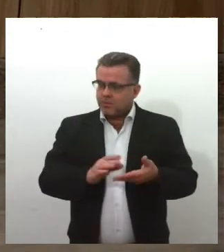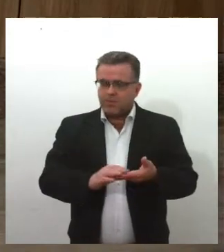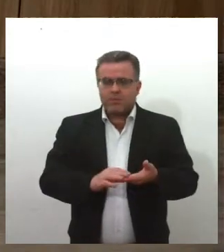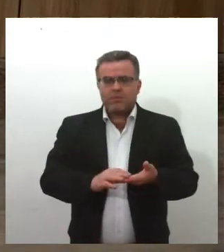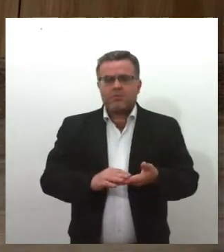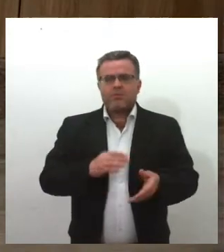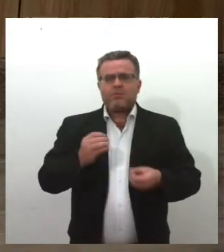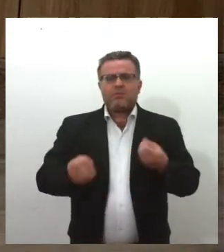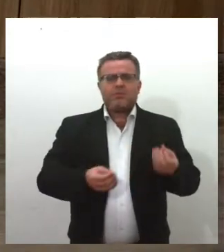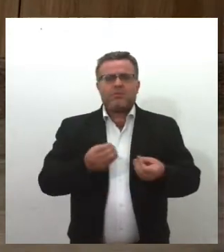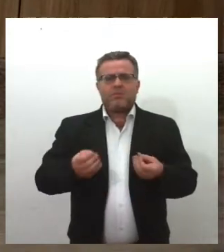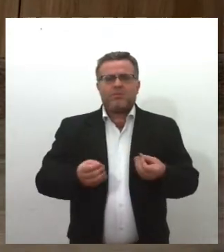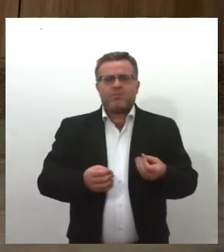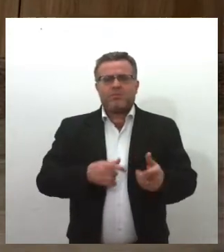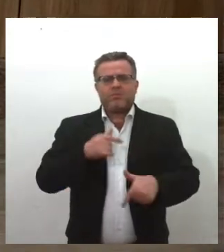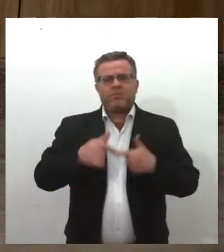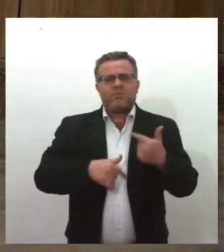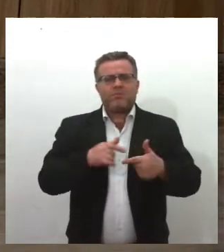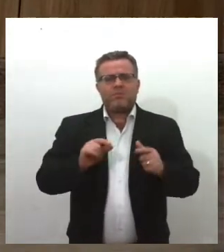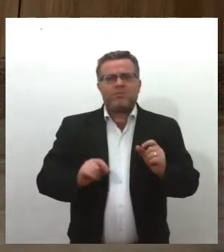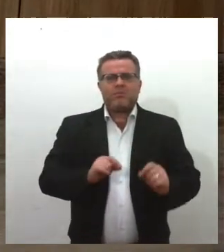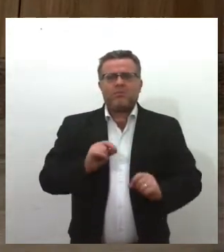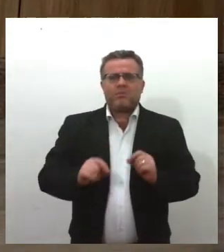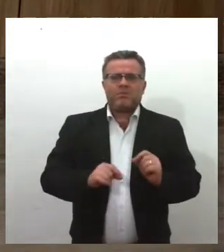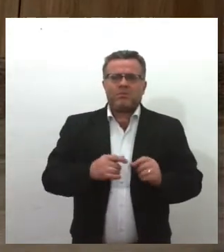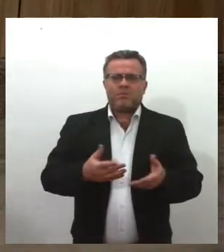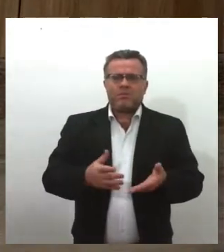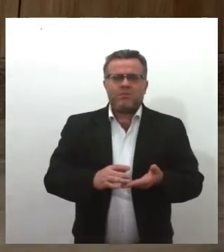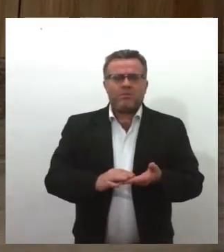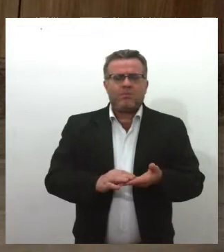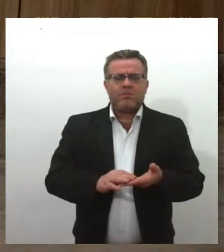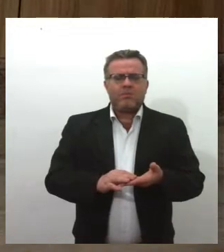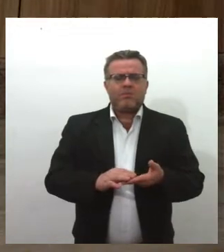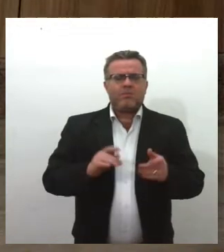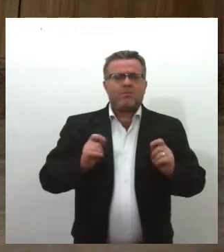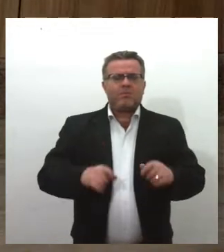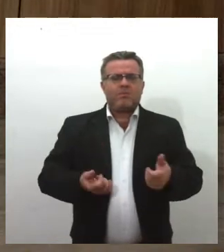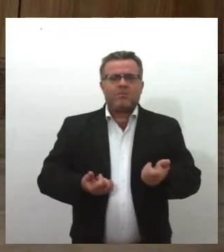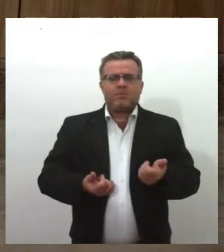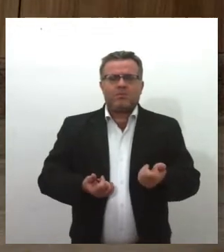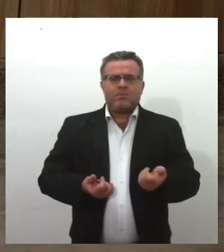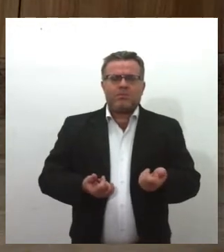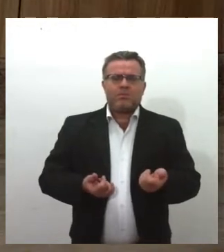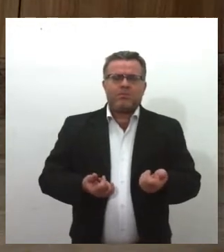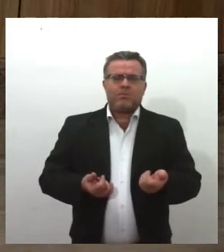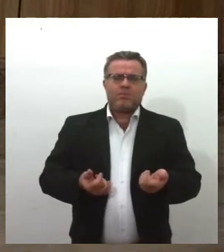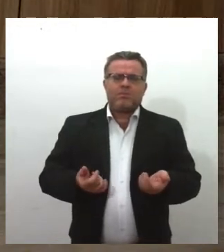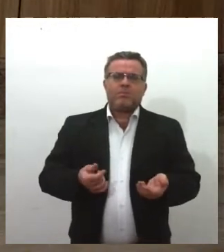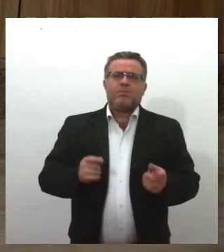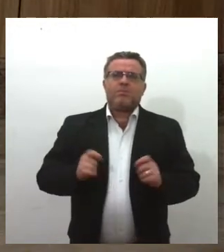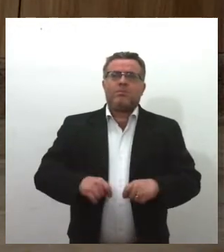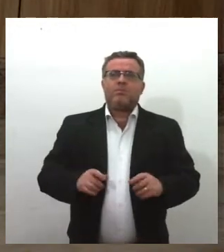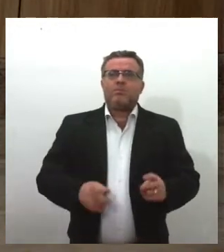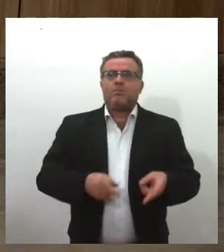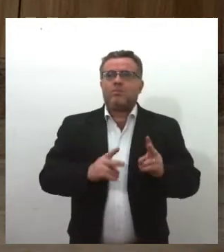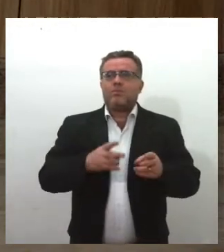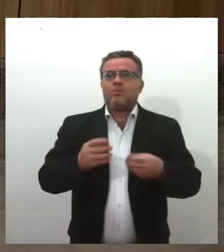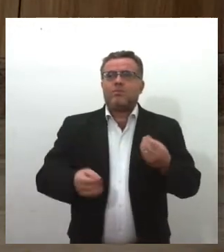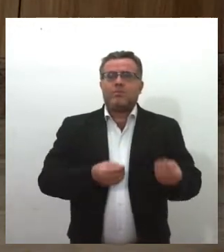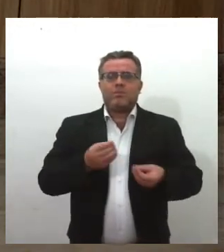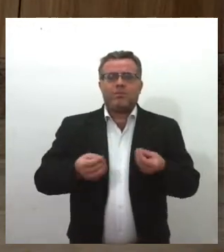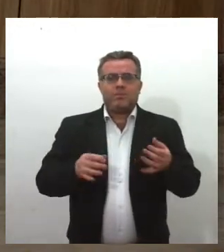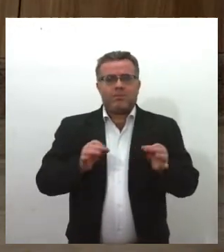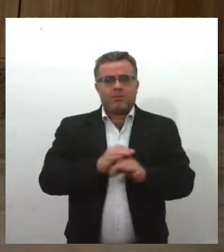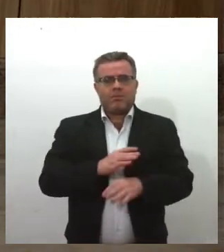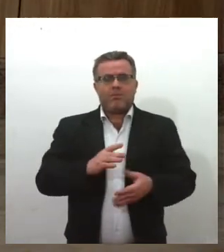homem que é trabalhador e que vai à secretaria em busca de apoio, em busca de informação, como é que eles chegam à secretaria e qual